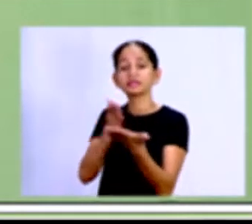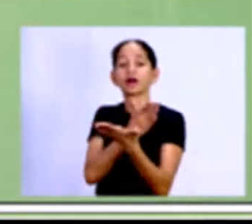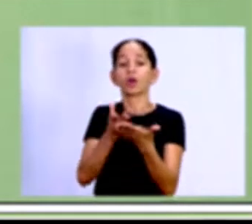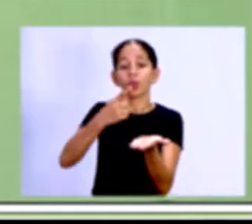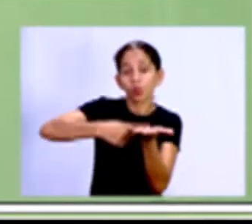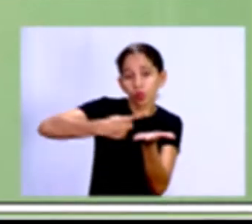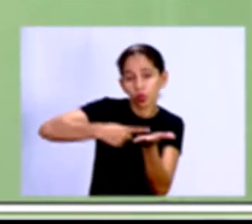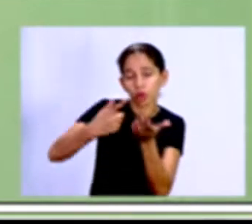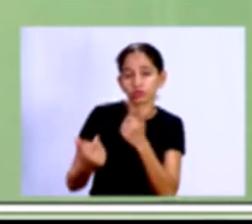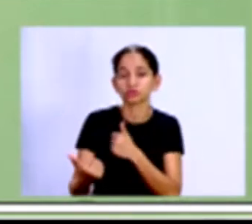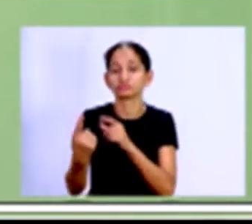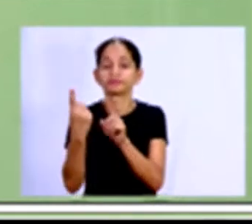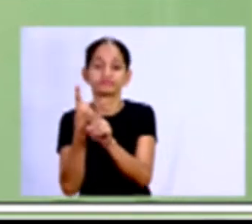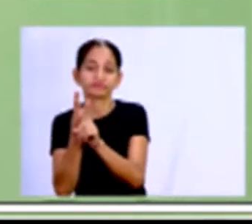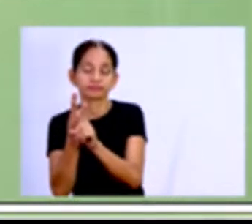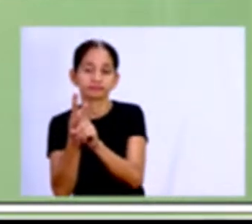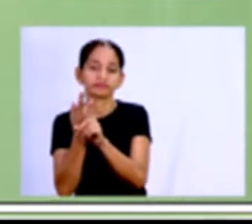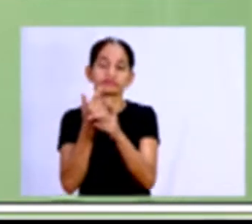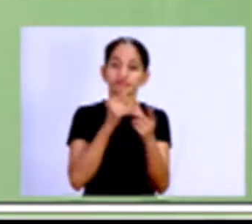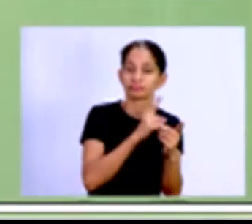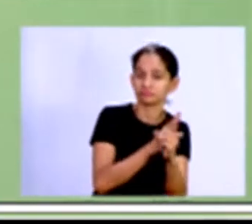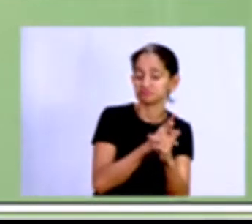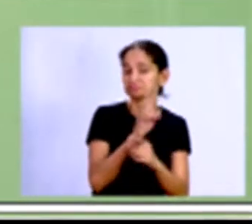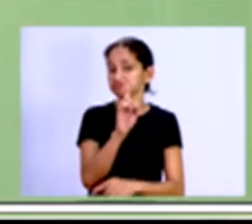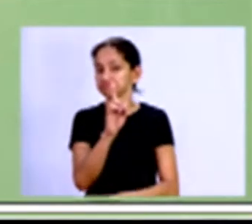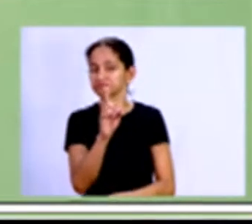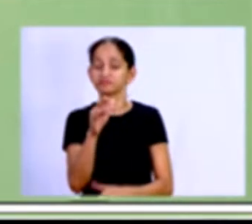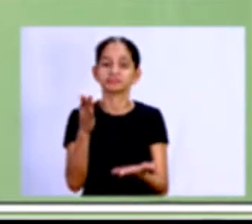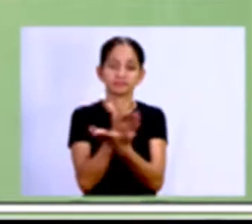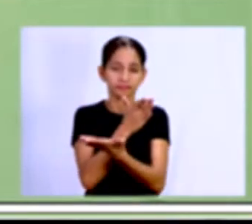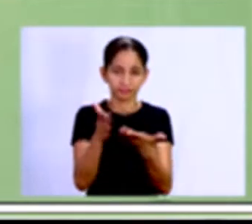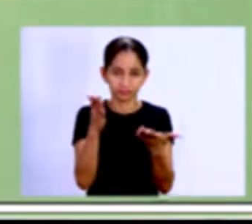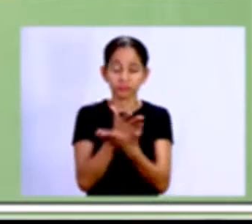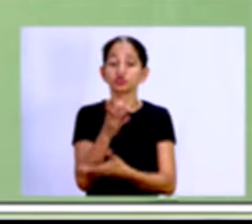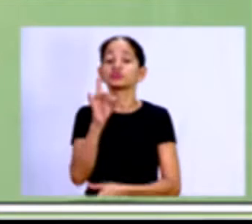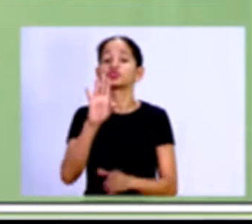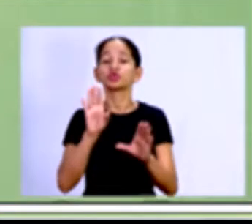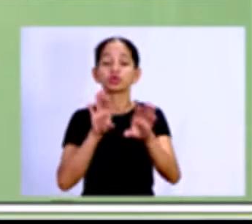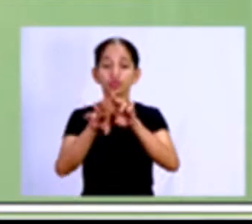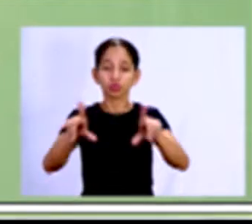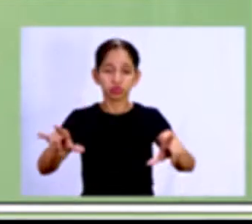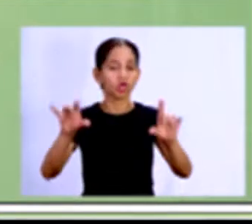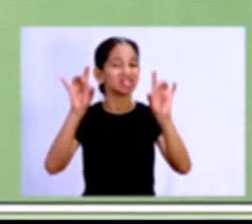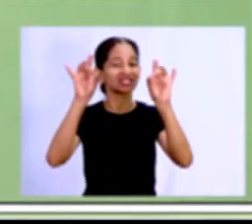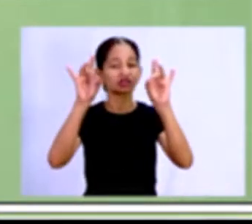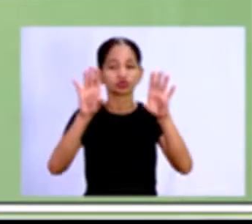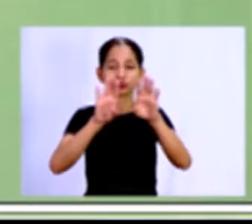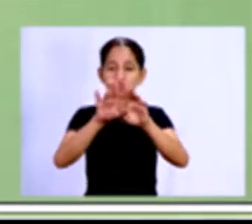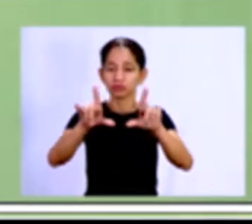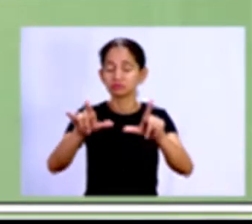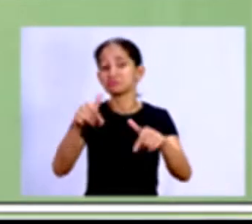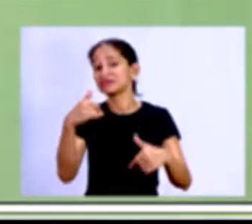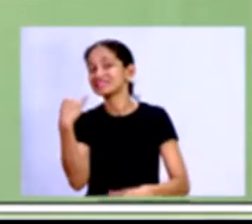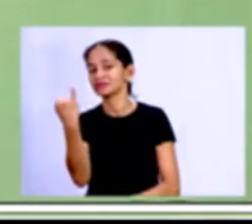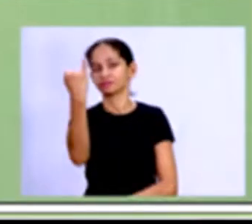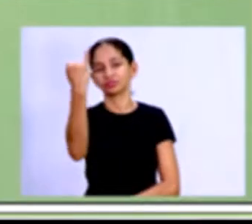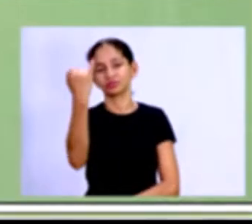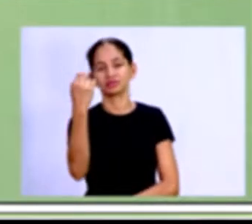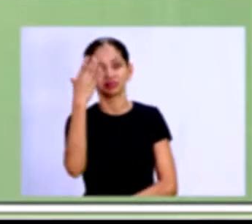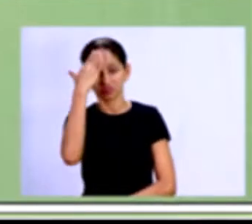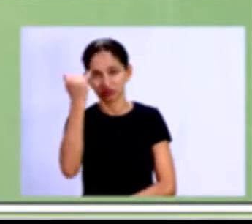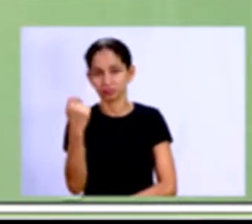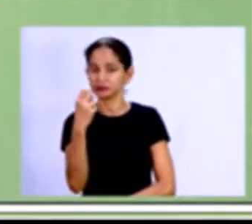presenciais, utilizado especialmente para obtenção de certificação. Isso daqui é muito